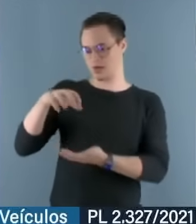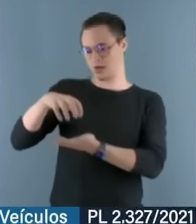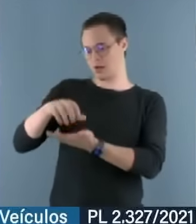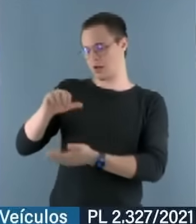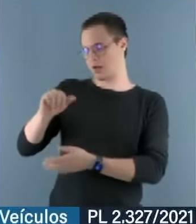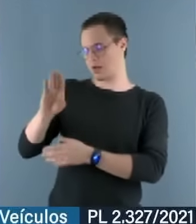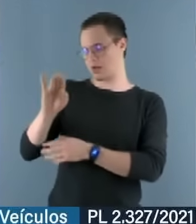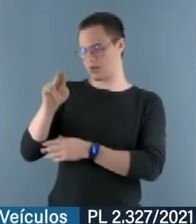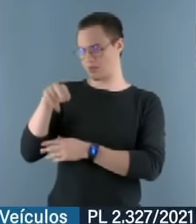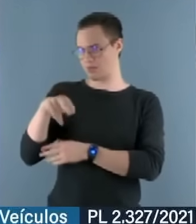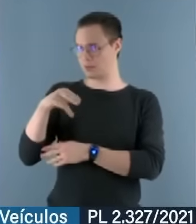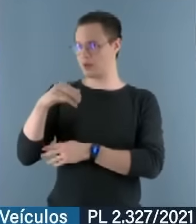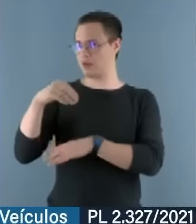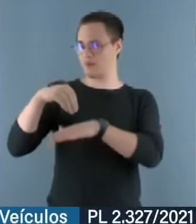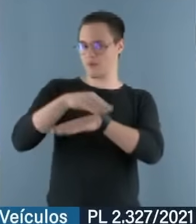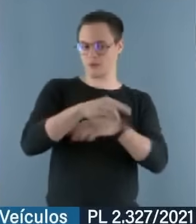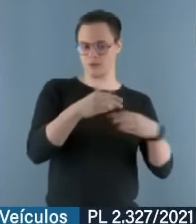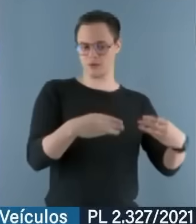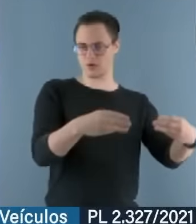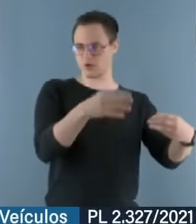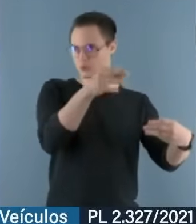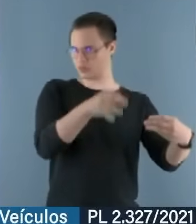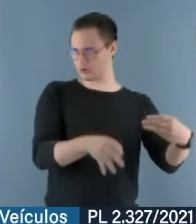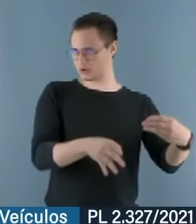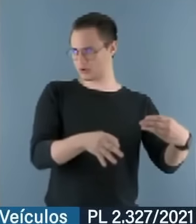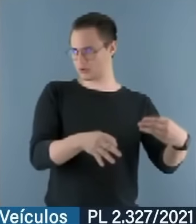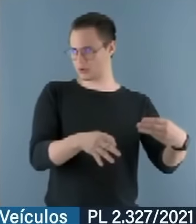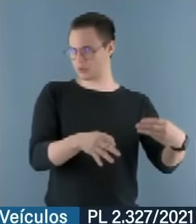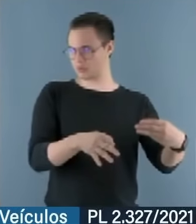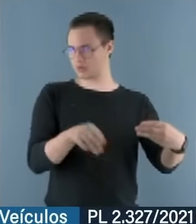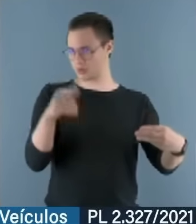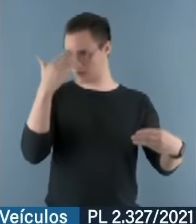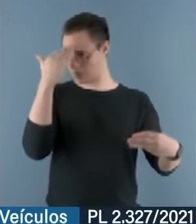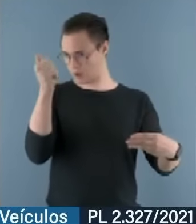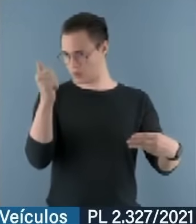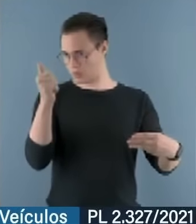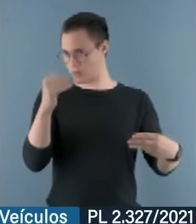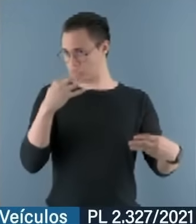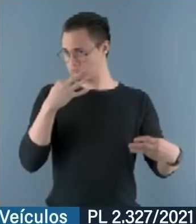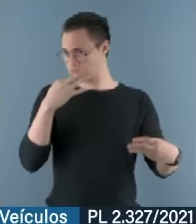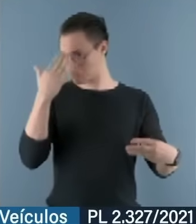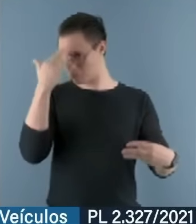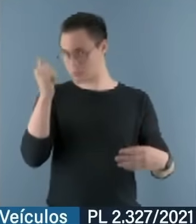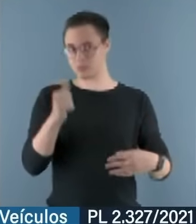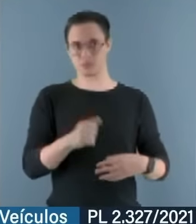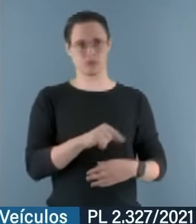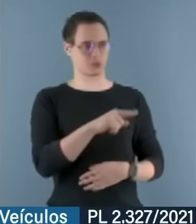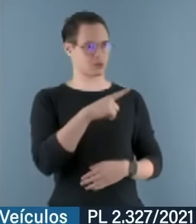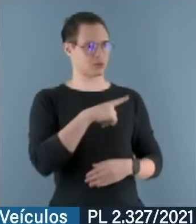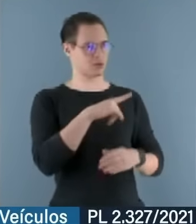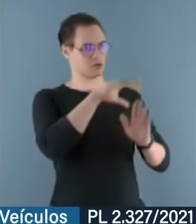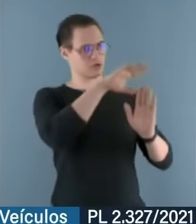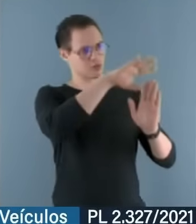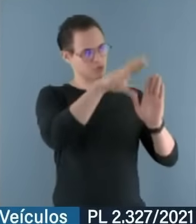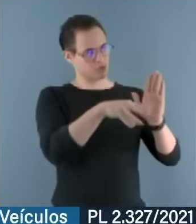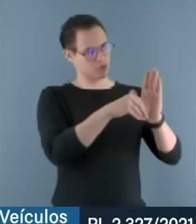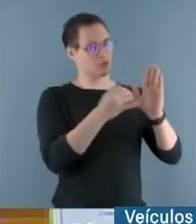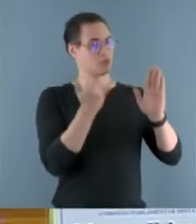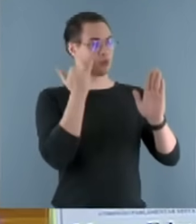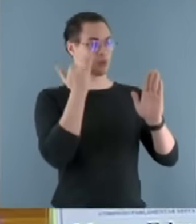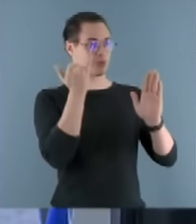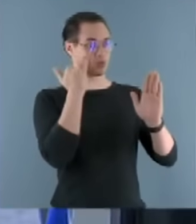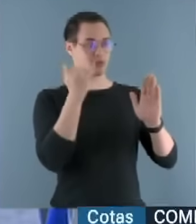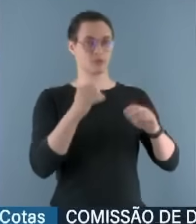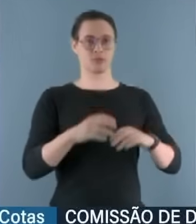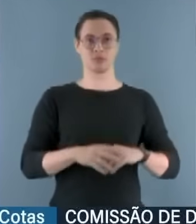para o Ministério da Justiça, sim ou não? Se o senhor não tiver conhecimento, tudo bem, pode dizer não. Ou o senhor tem? O senhor tem a compilação dos informes?